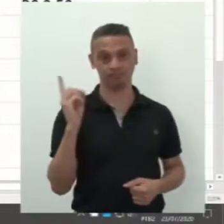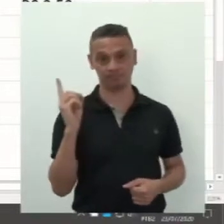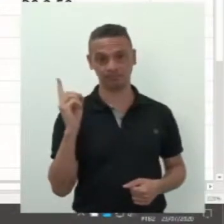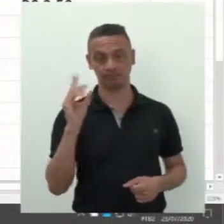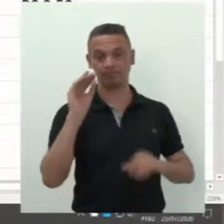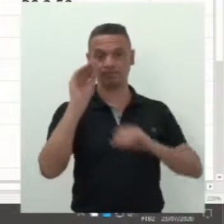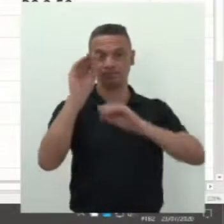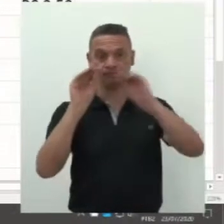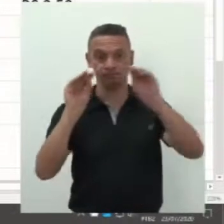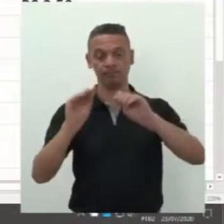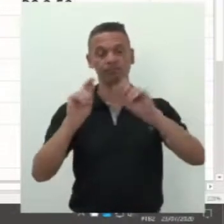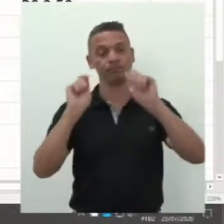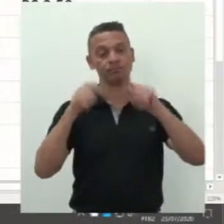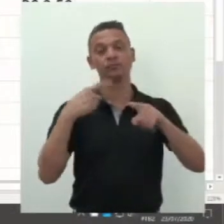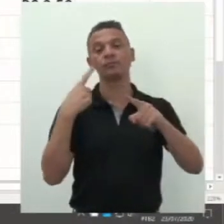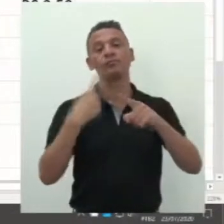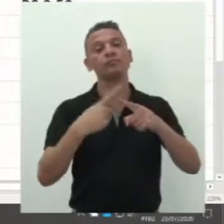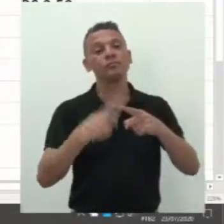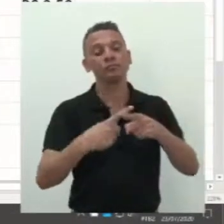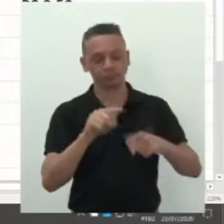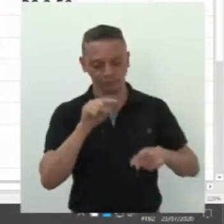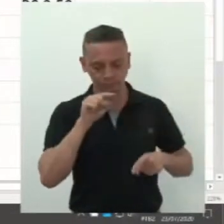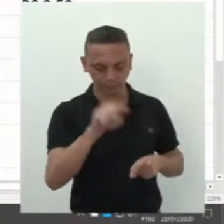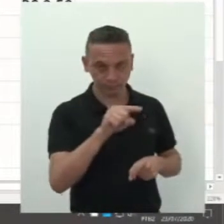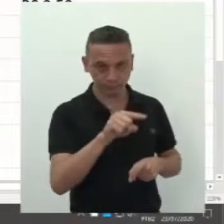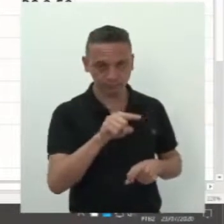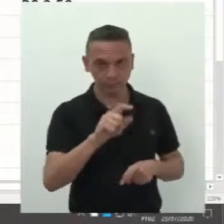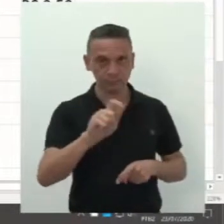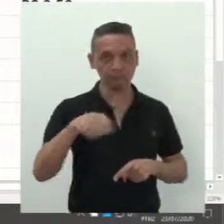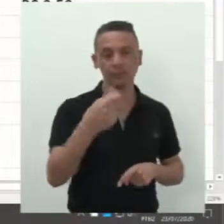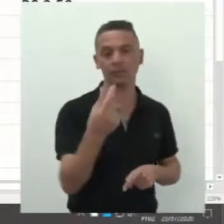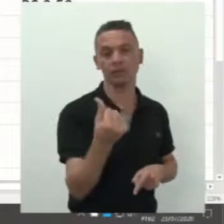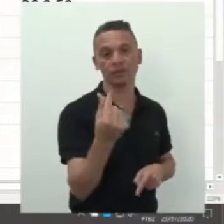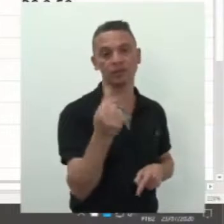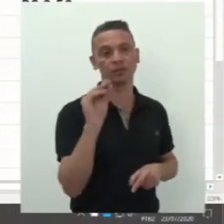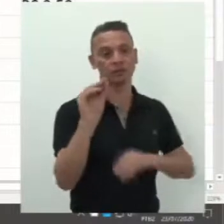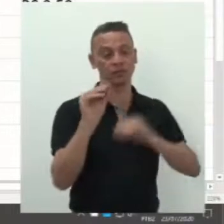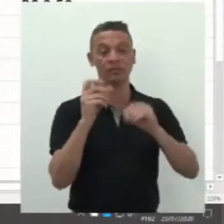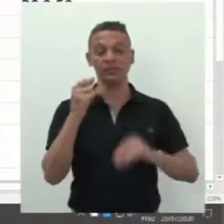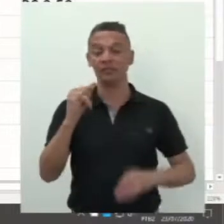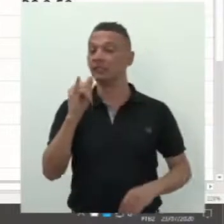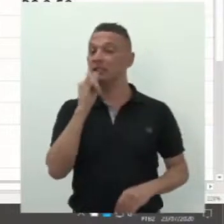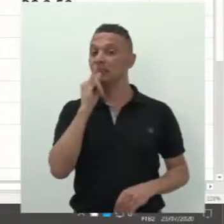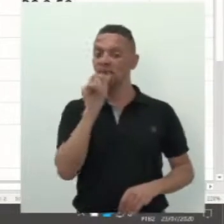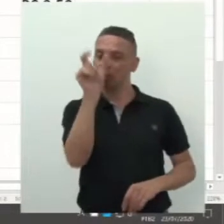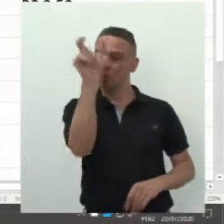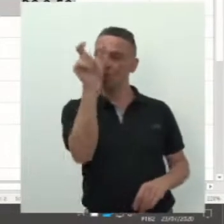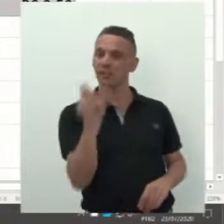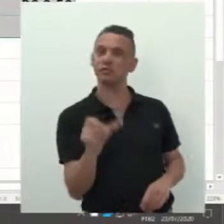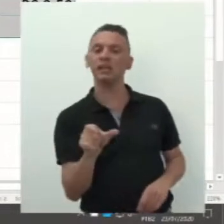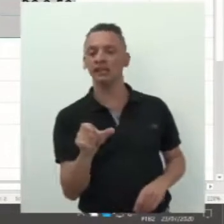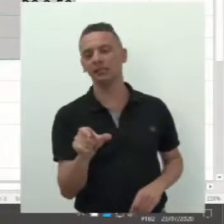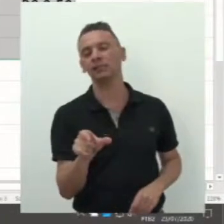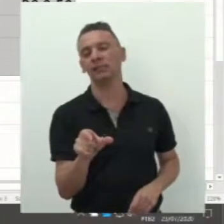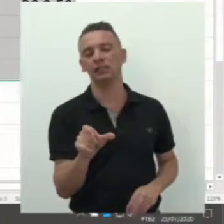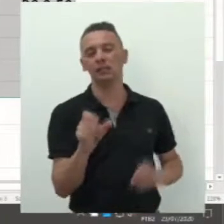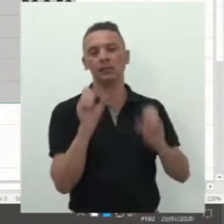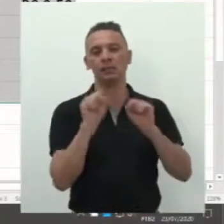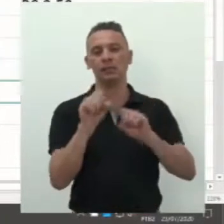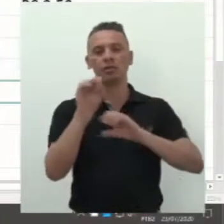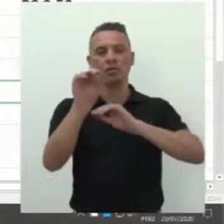R$125,70. Por quê? Eu falei para ele, ó, aqui eu estou trabalhando com moeda. E se você personalizar, né, você fizer um